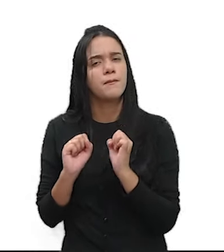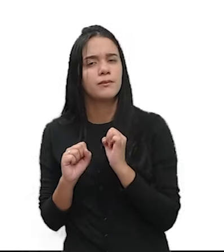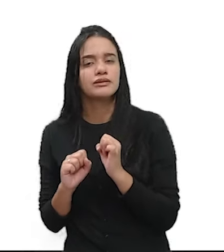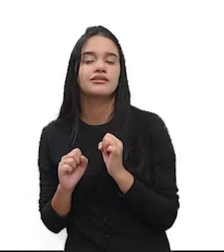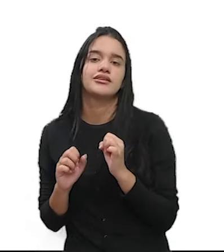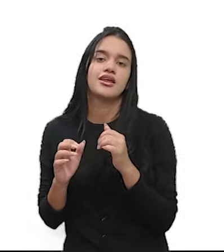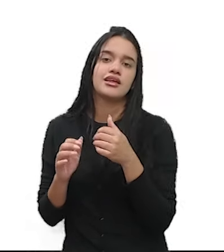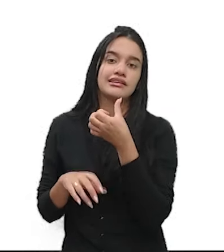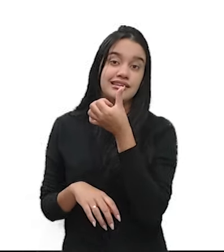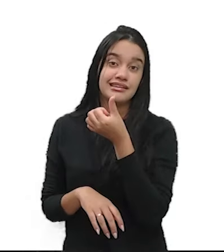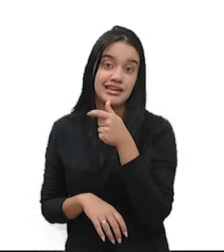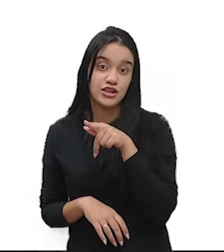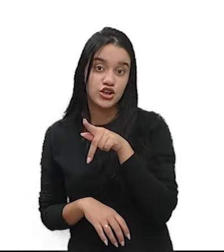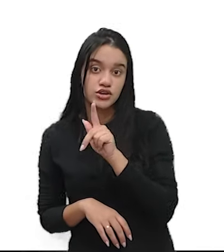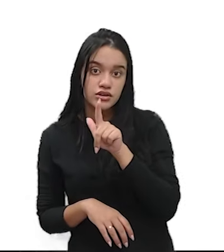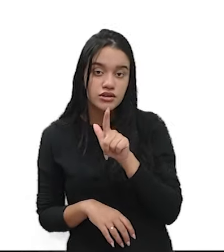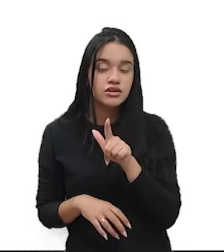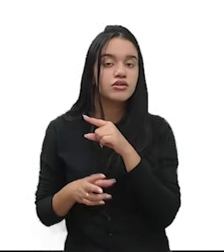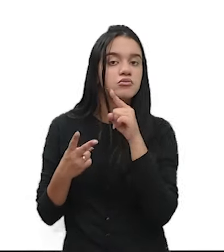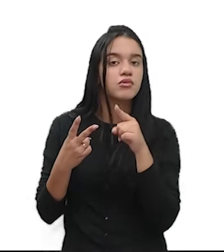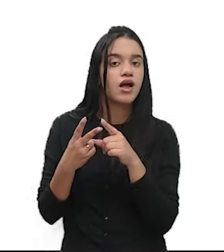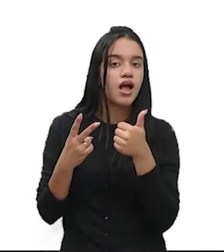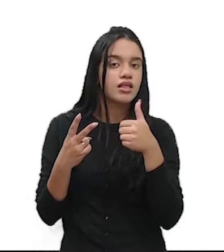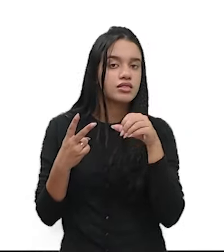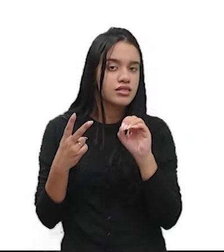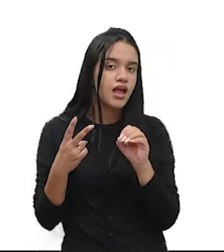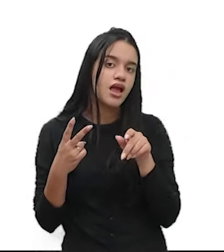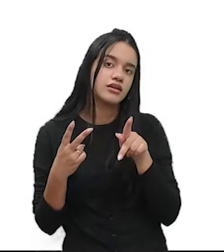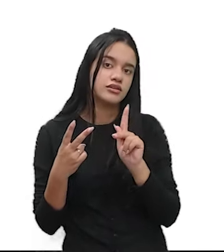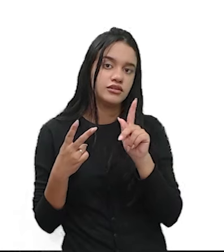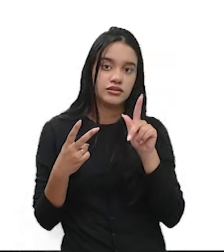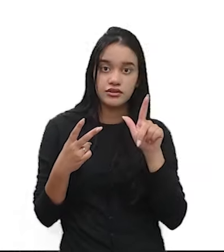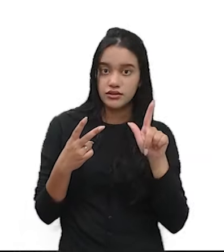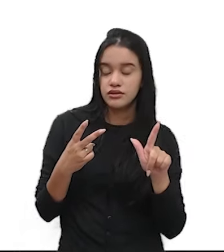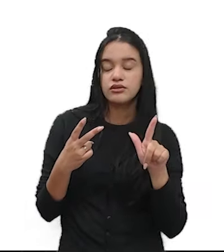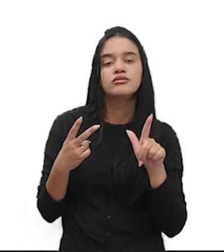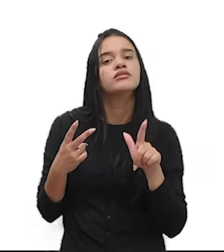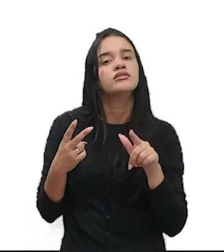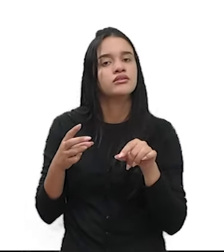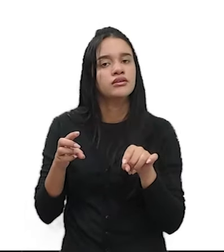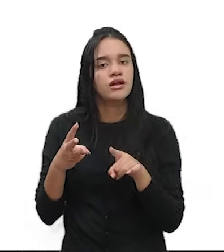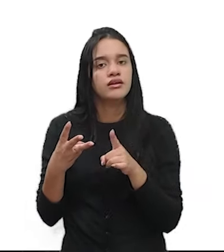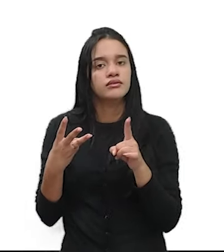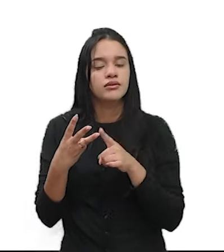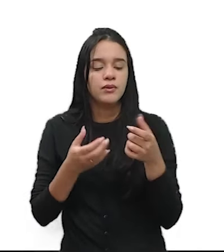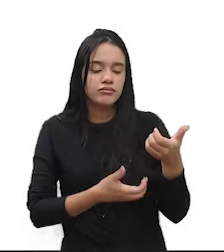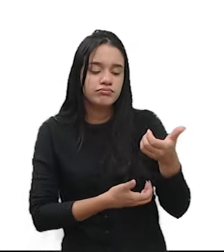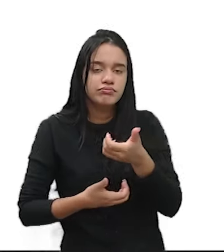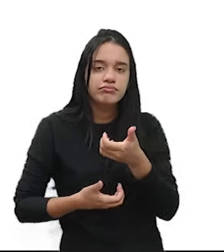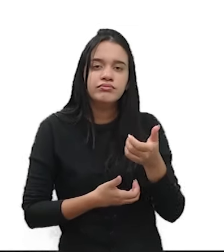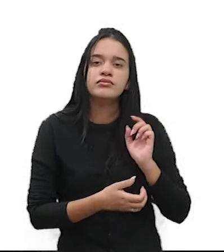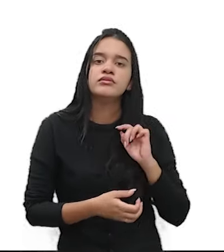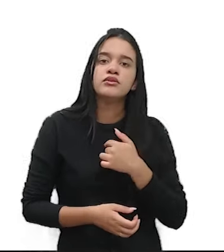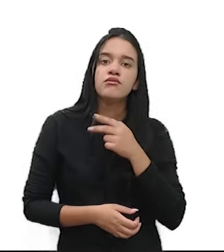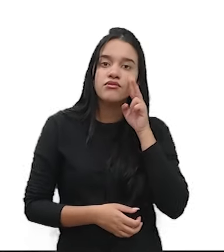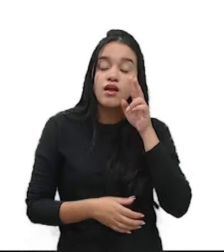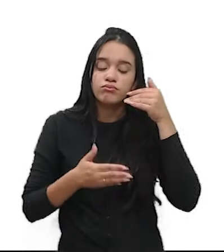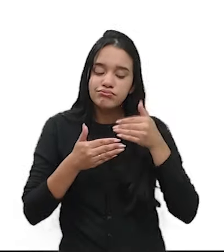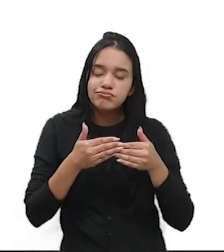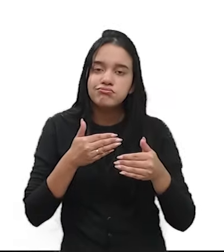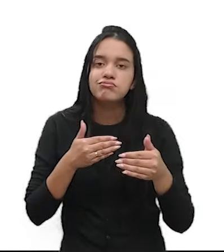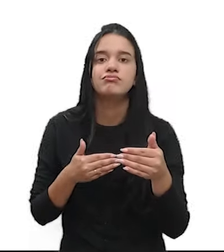kg 10 kg 2 kg né vai variar muito tá também tem a unidade extintora que a gente vai ver mais adiante